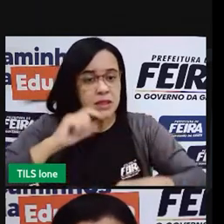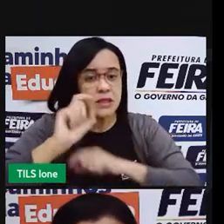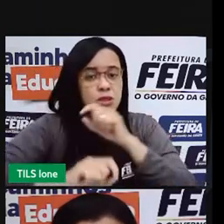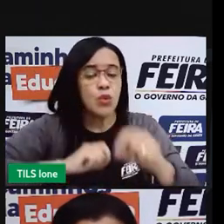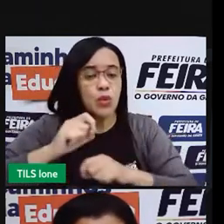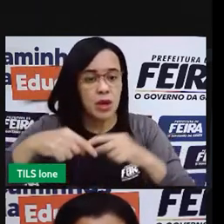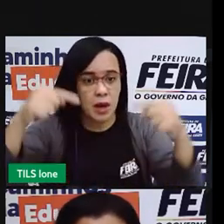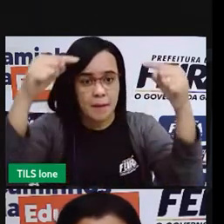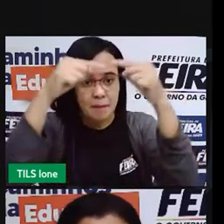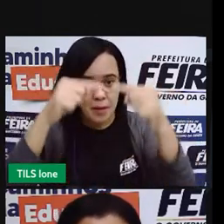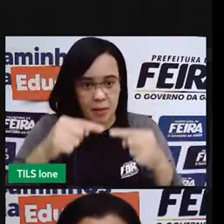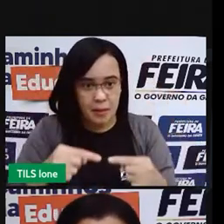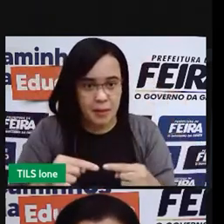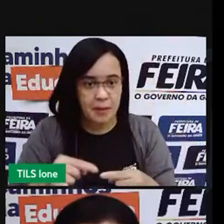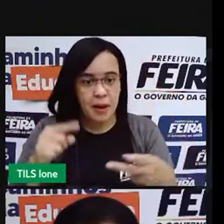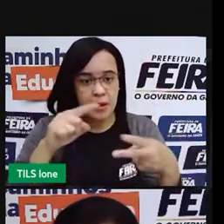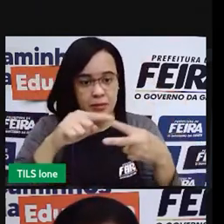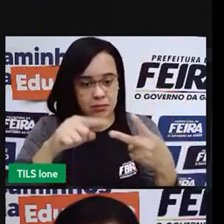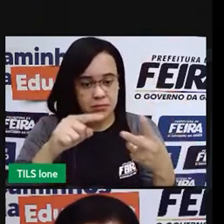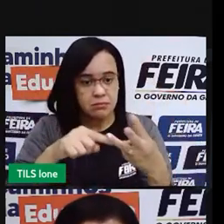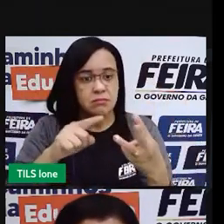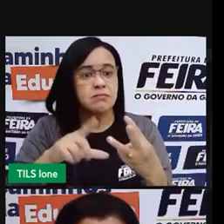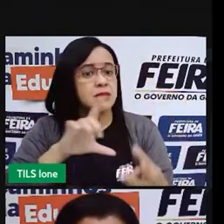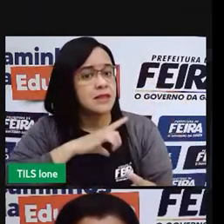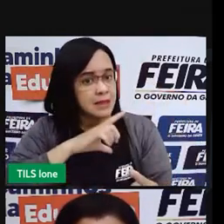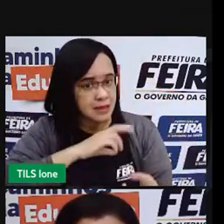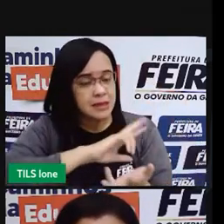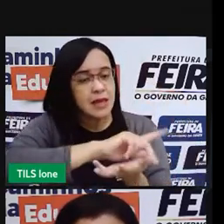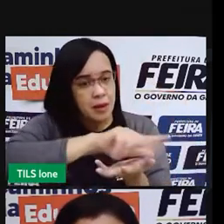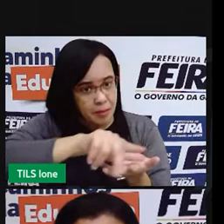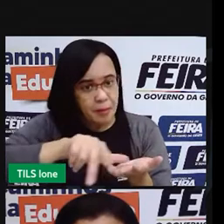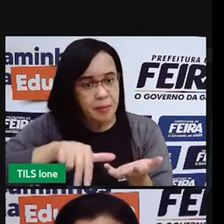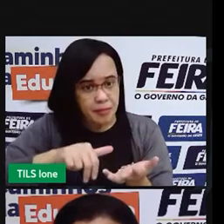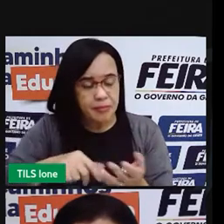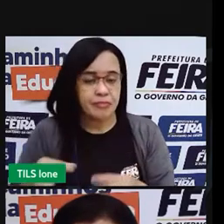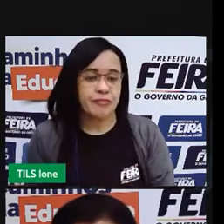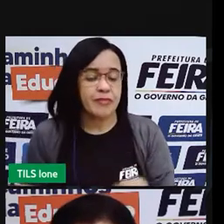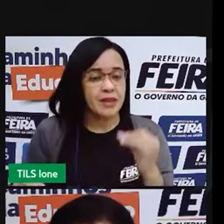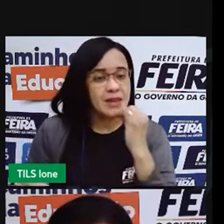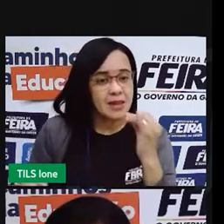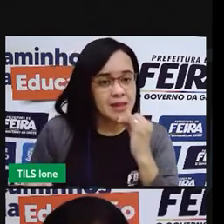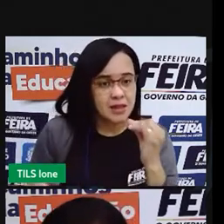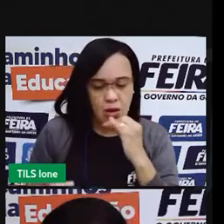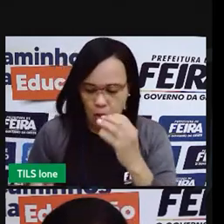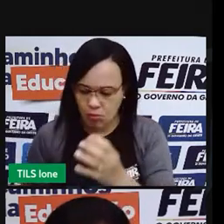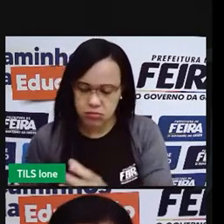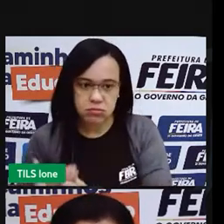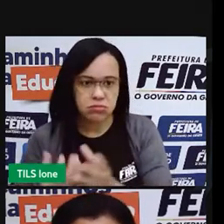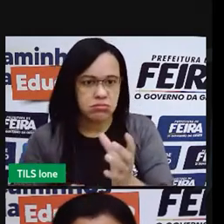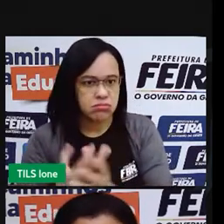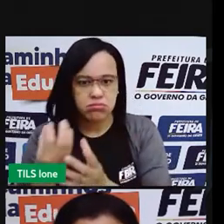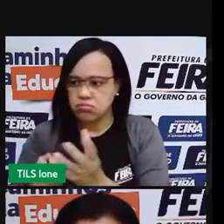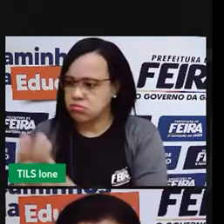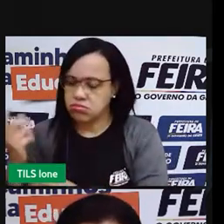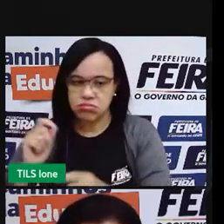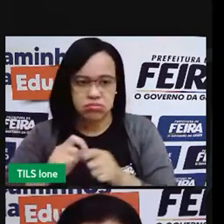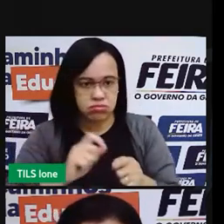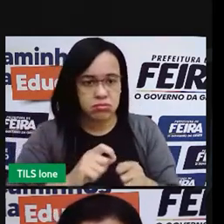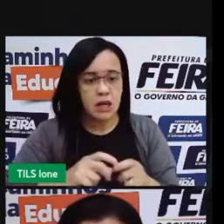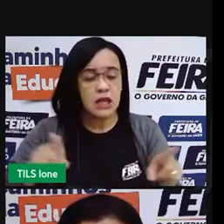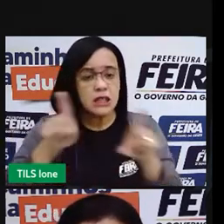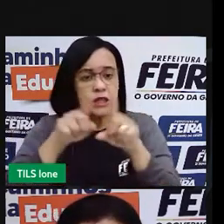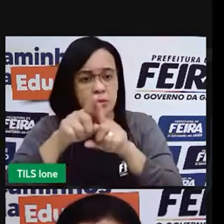vários fatores, como, por exemplo, a produção dela, os recursos naturais que foram utilizados para